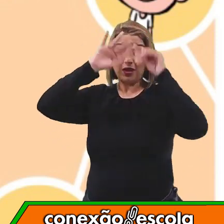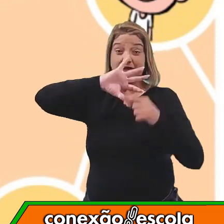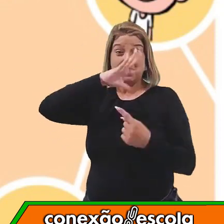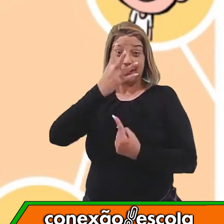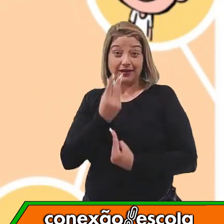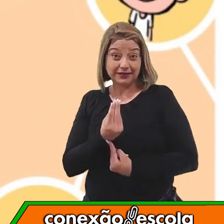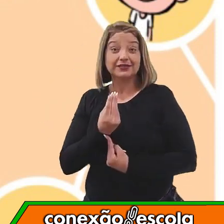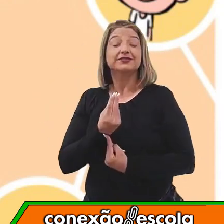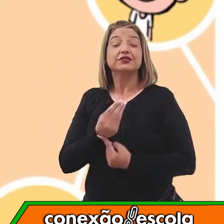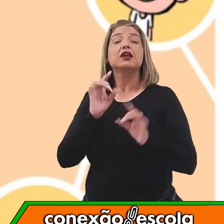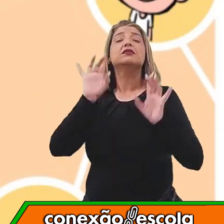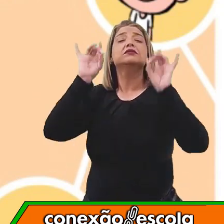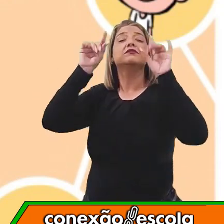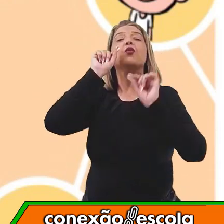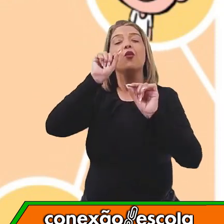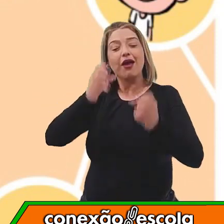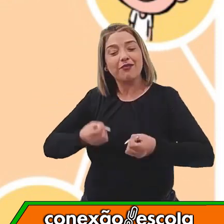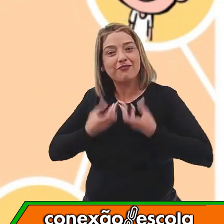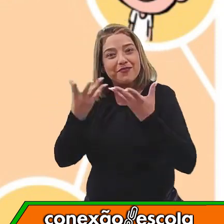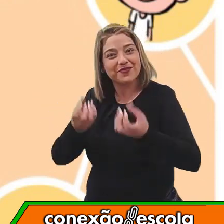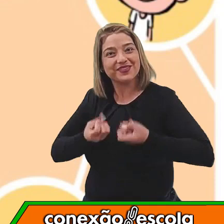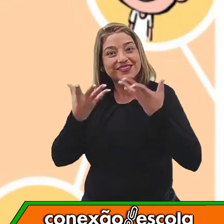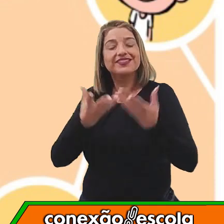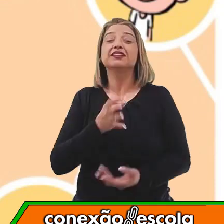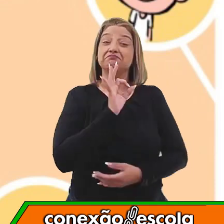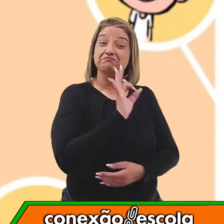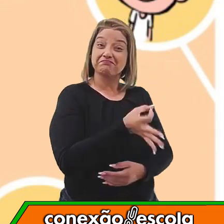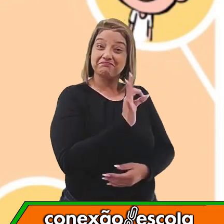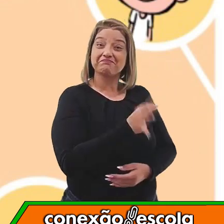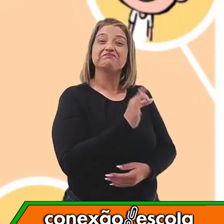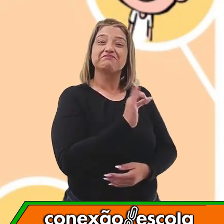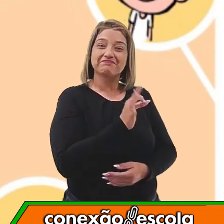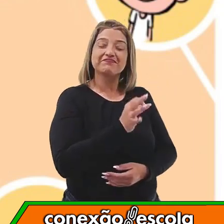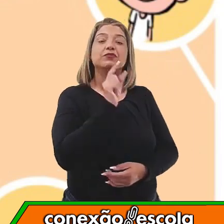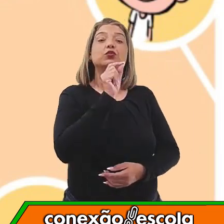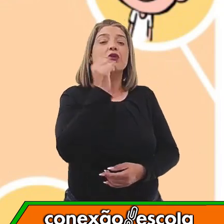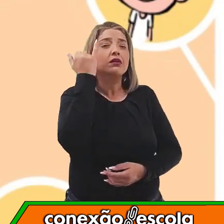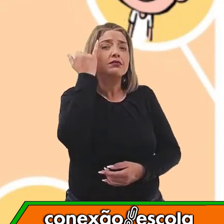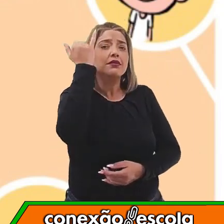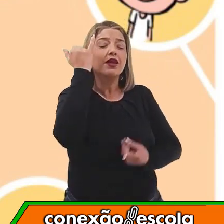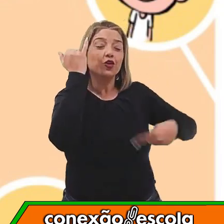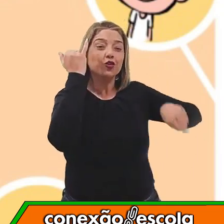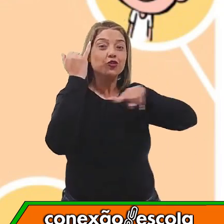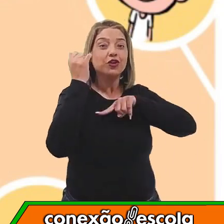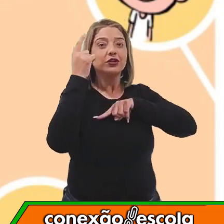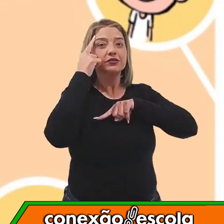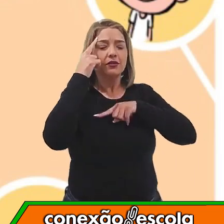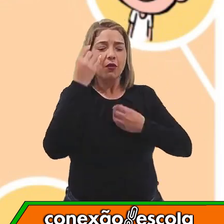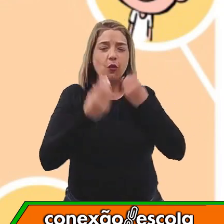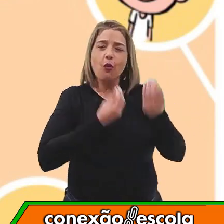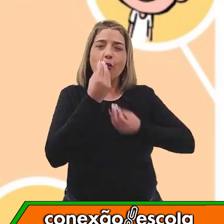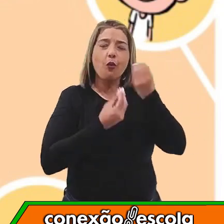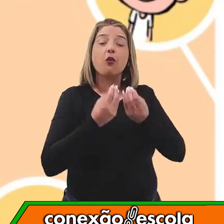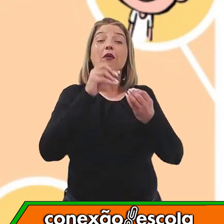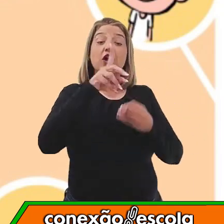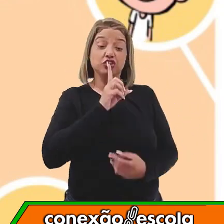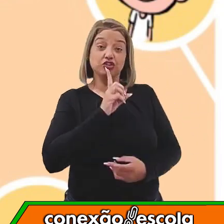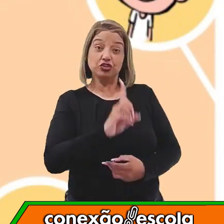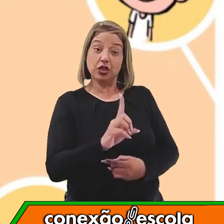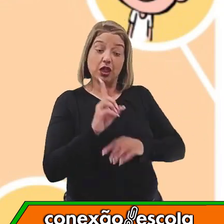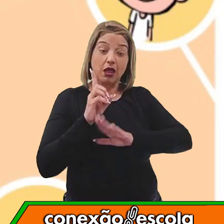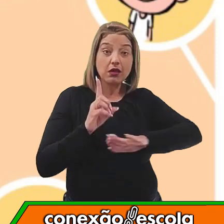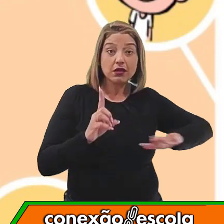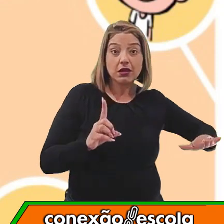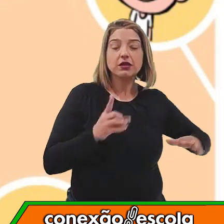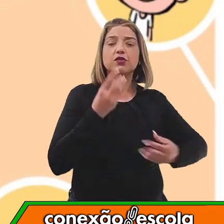em especial a poesia. Isso mesmo, Pro Isabel. A ideia é falarmos um pouco sobre o direito das crianças